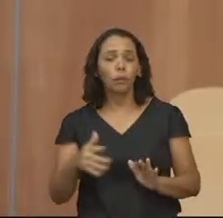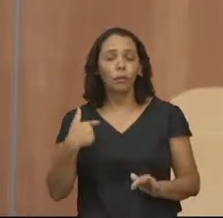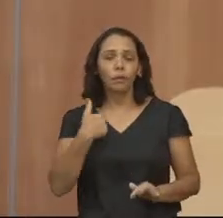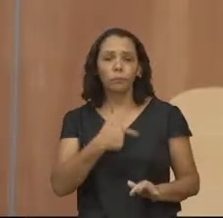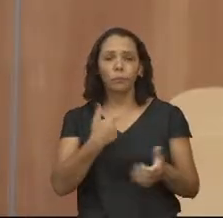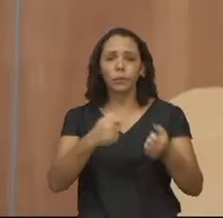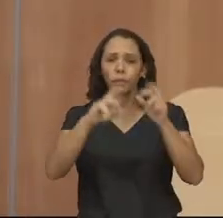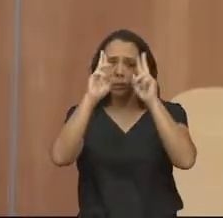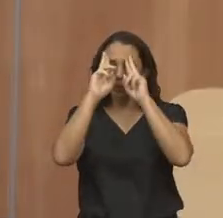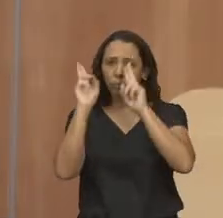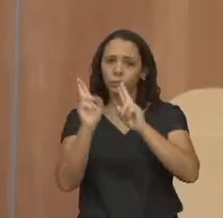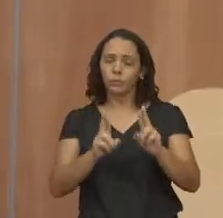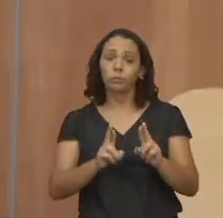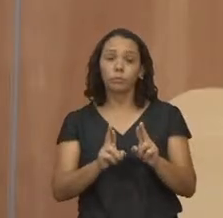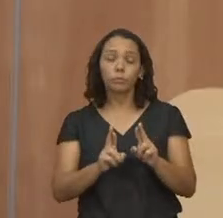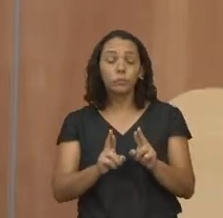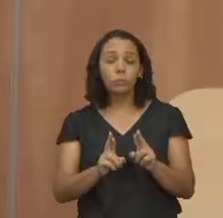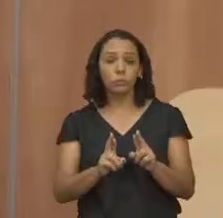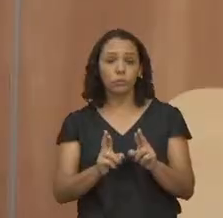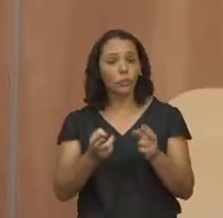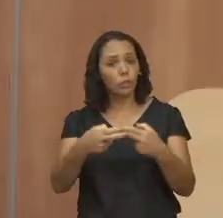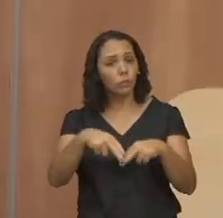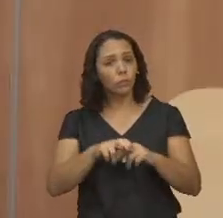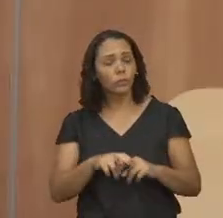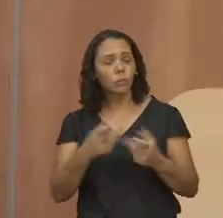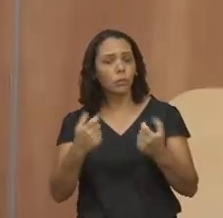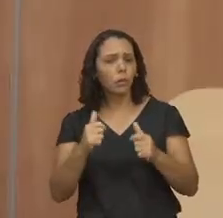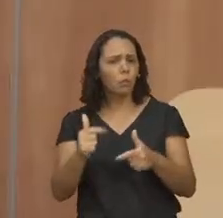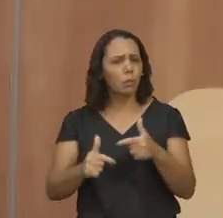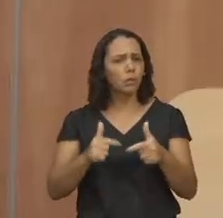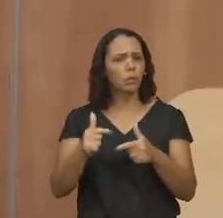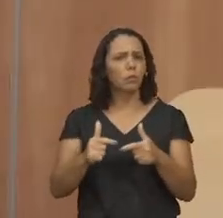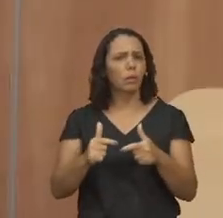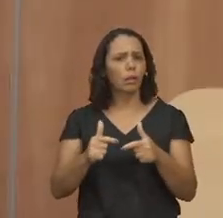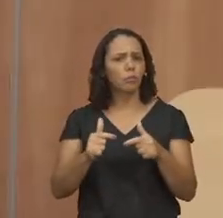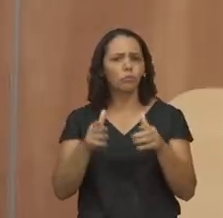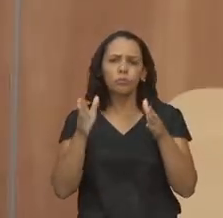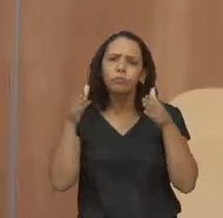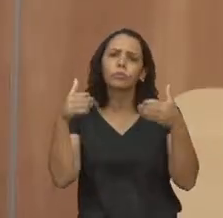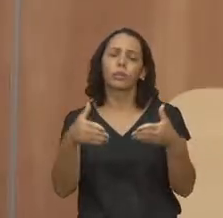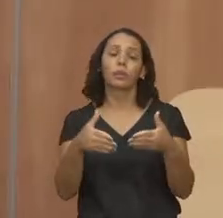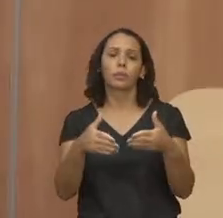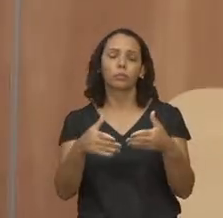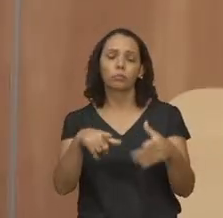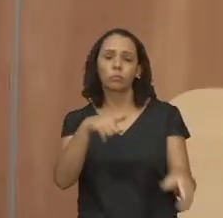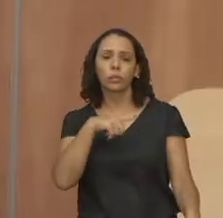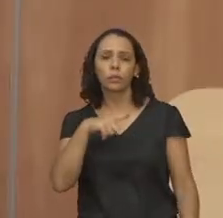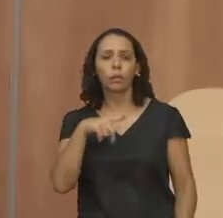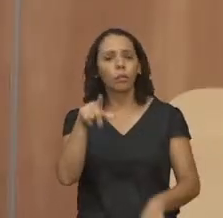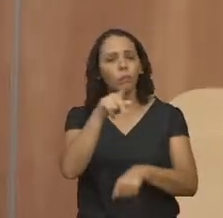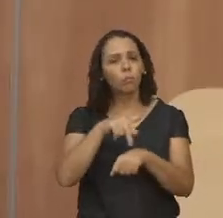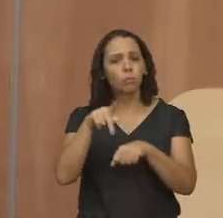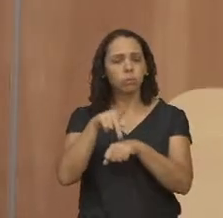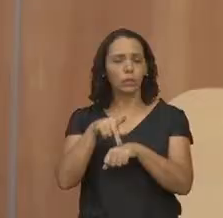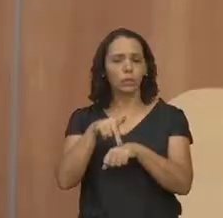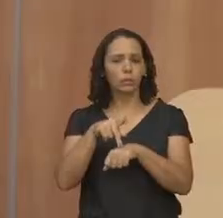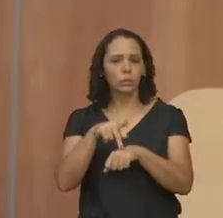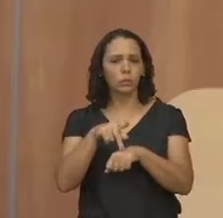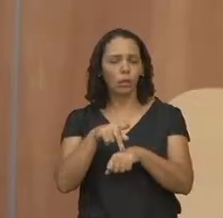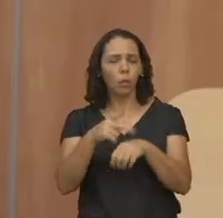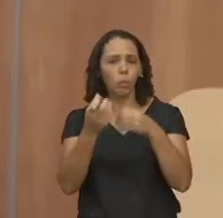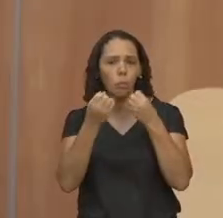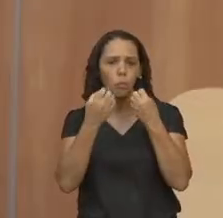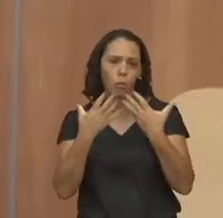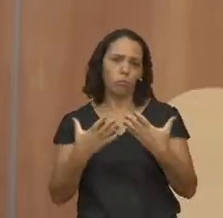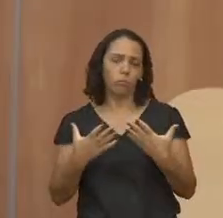que respeitar, né? E acho que é nesse sentido que nós temos que trabalhar para que nós tenhamos um país bom para